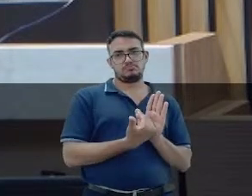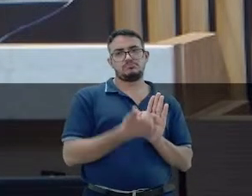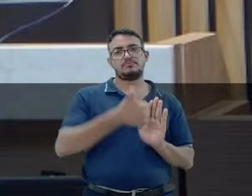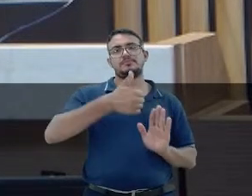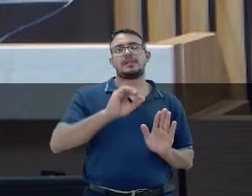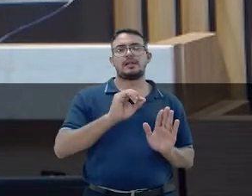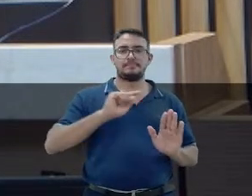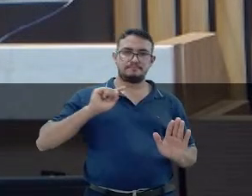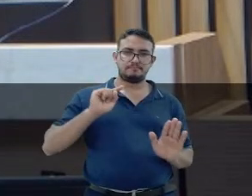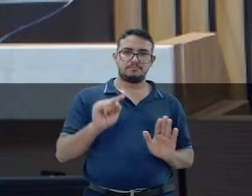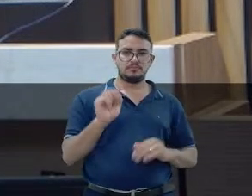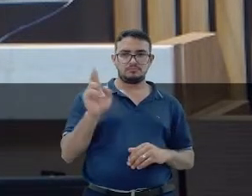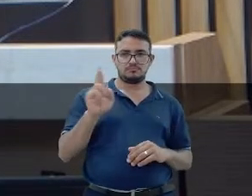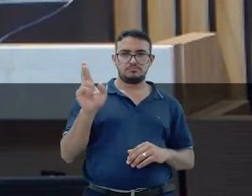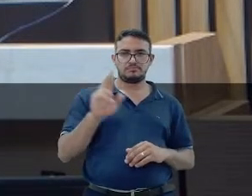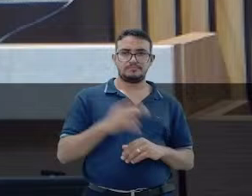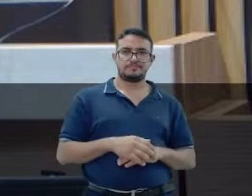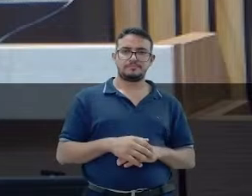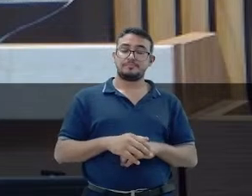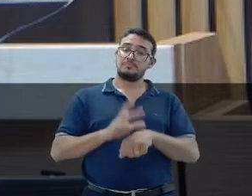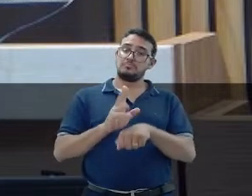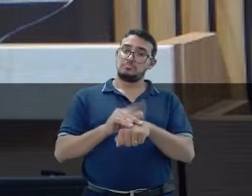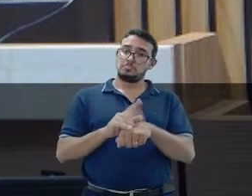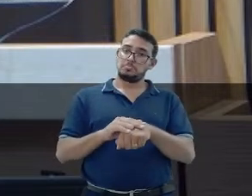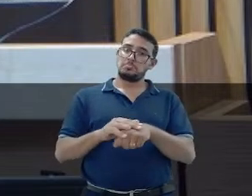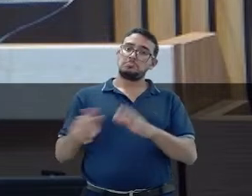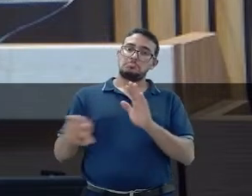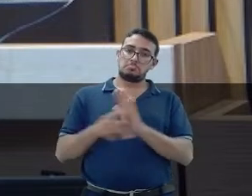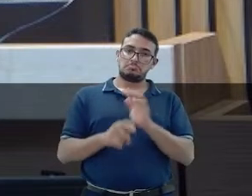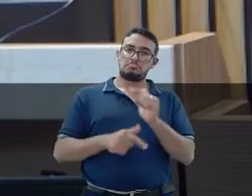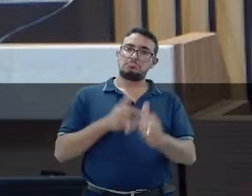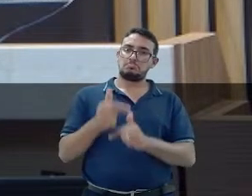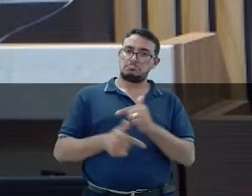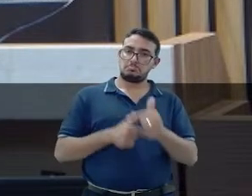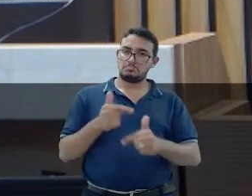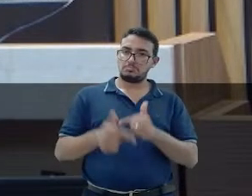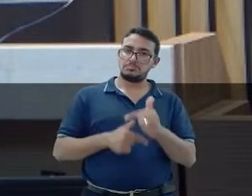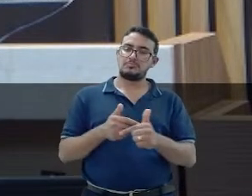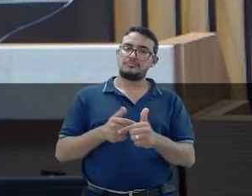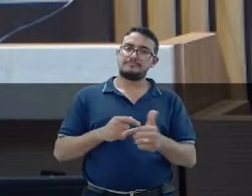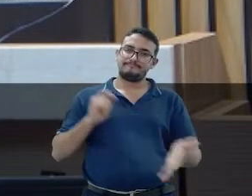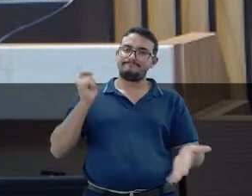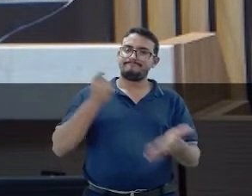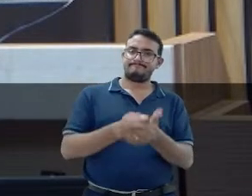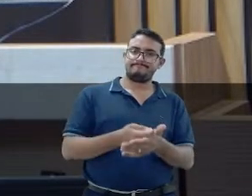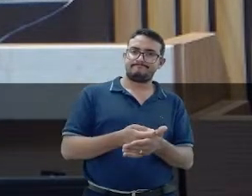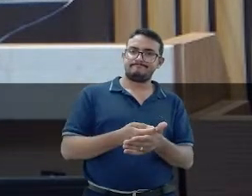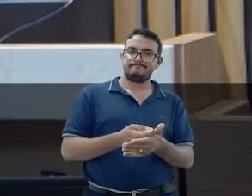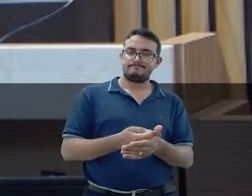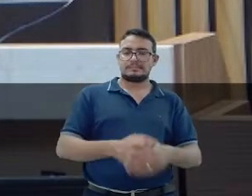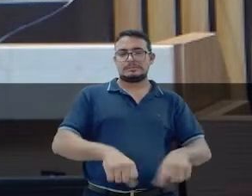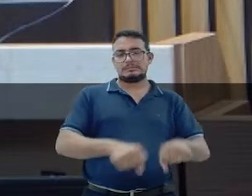R$10.000. Doença ocupacional, indenização por danos materiais.